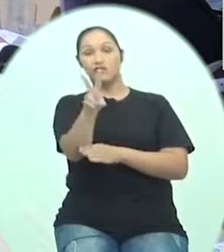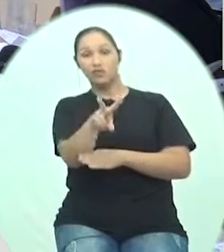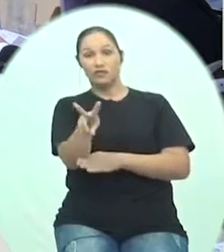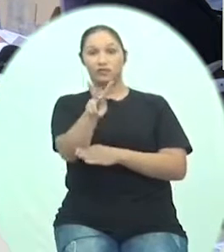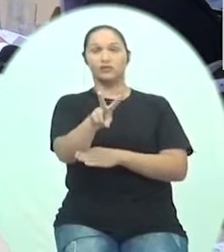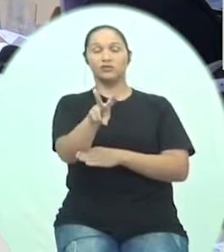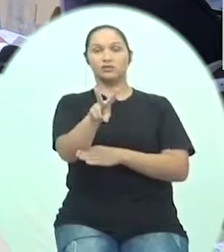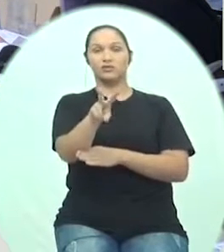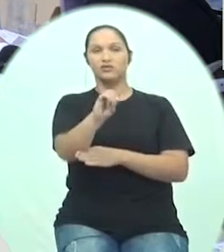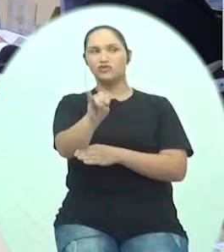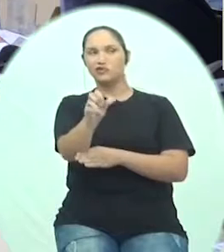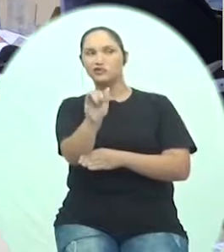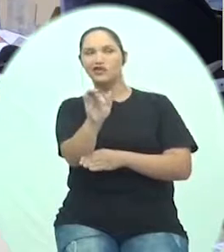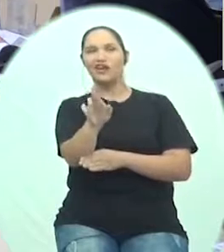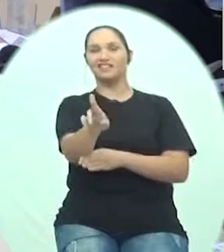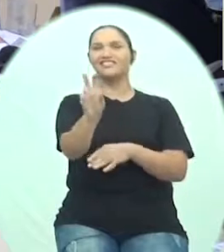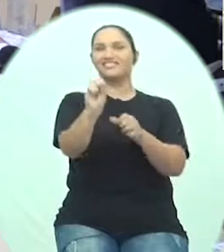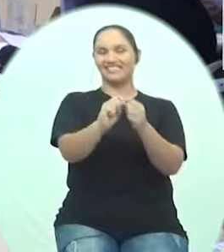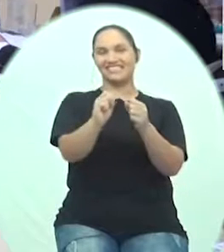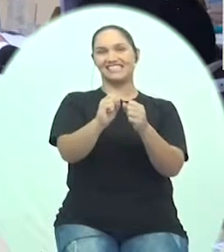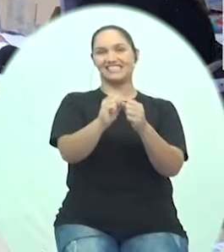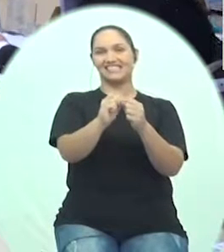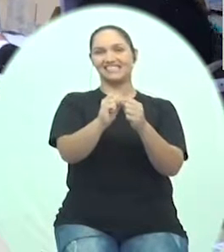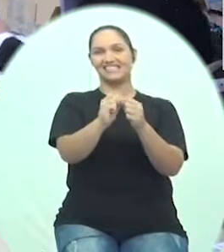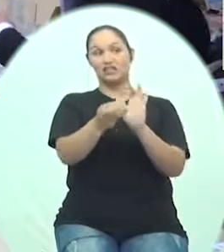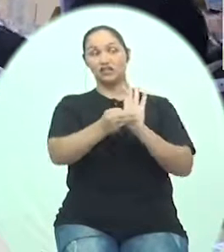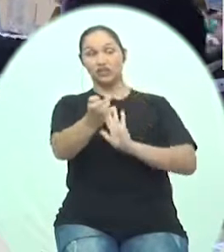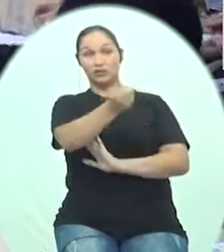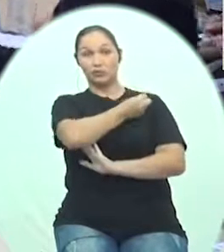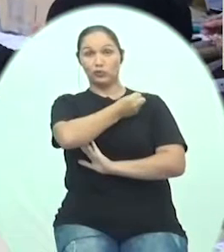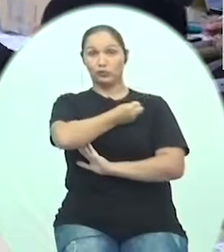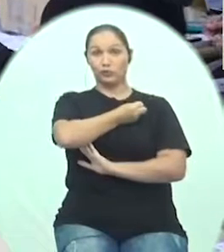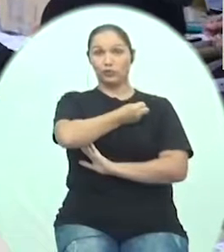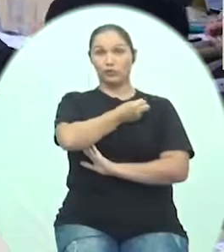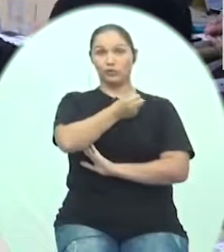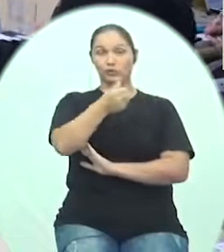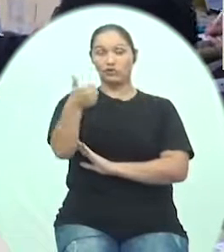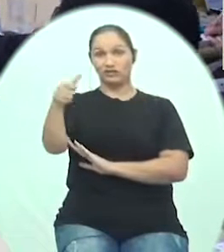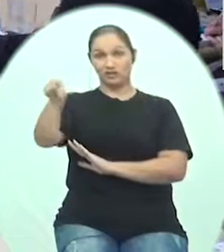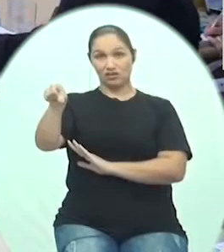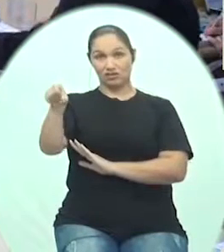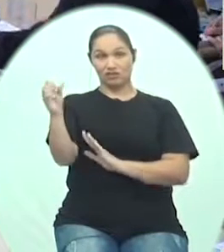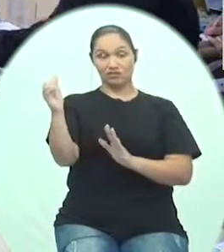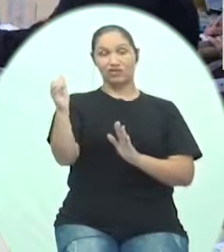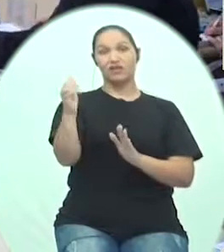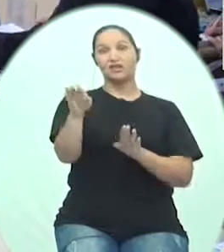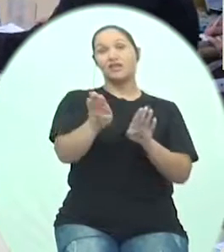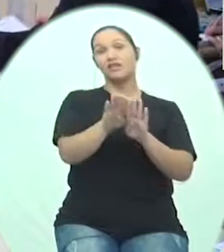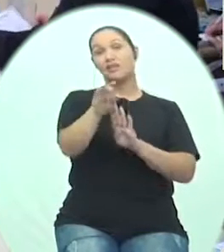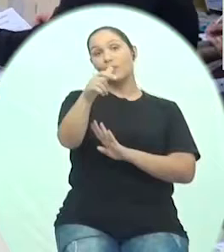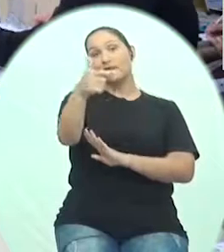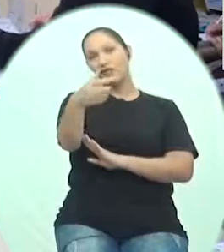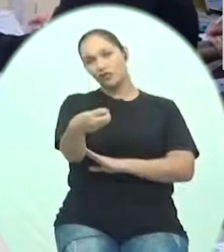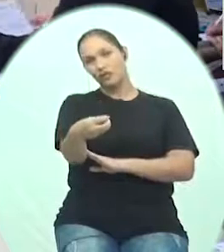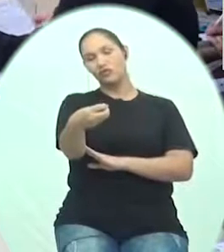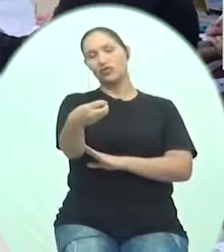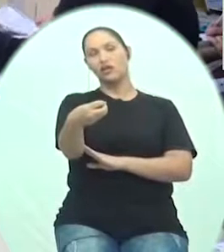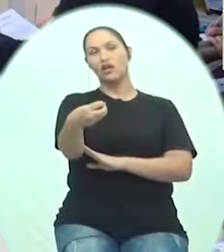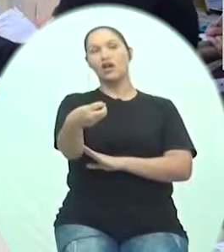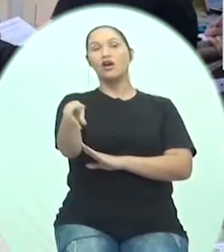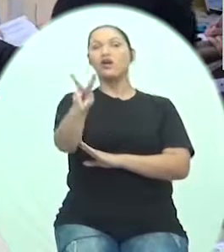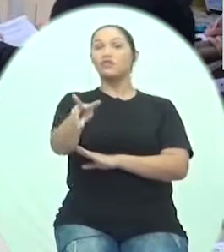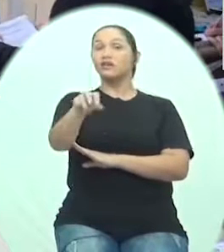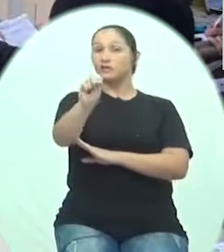do Vereador Jair Augusto Alexandre indicação números 19 e 20220 de autoria do